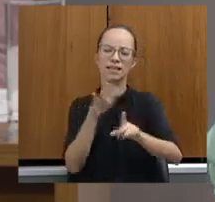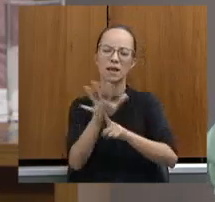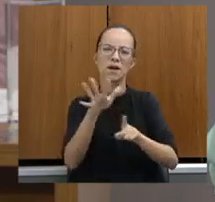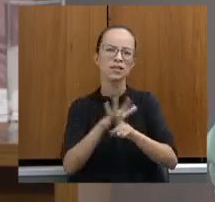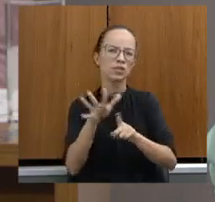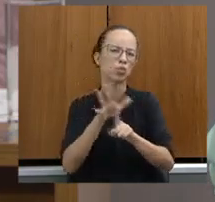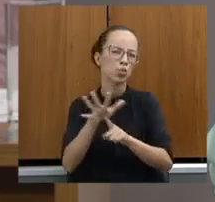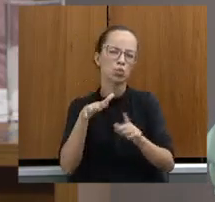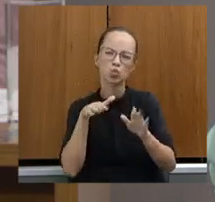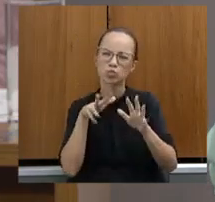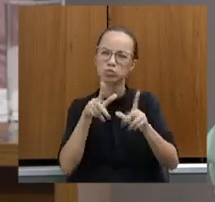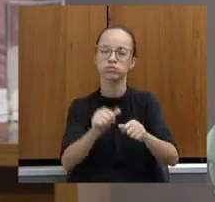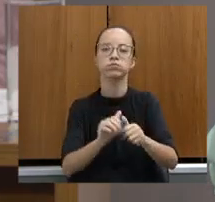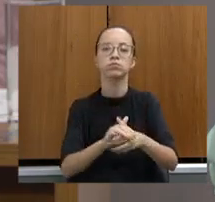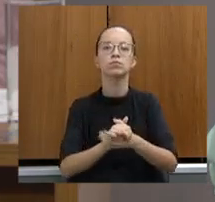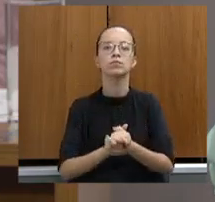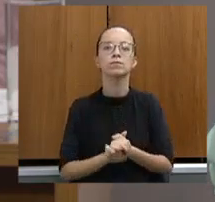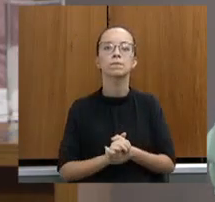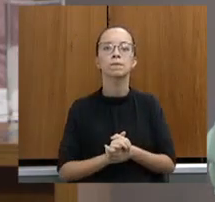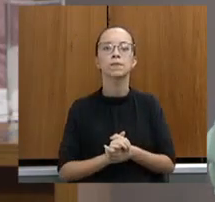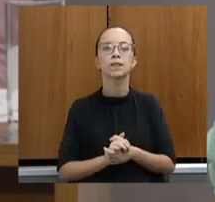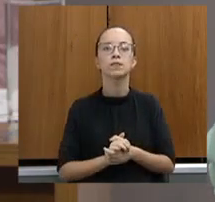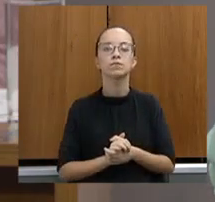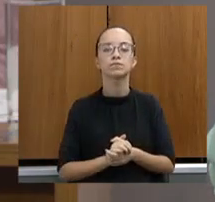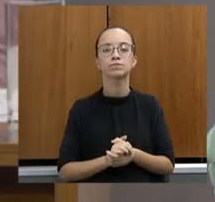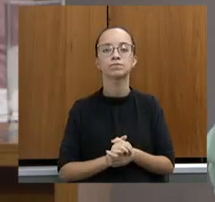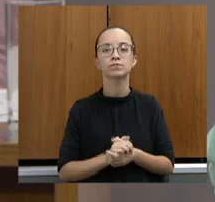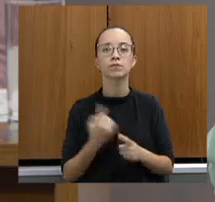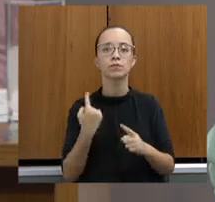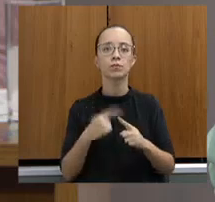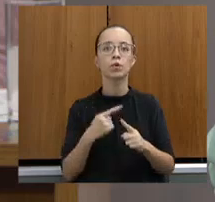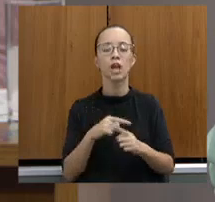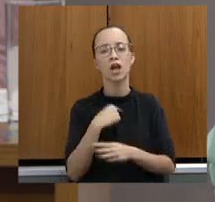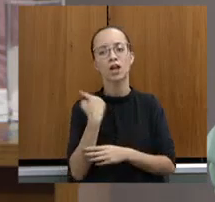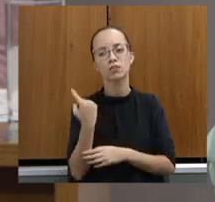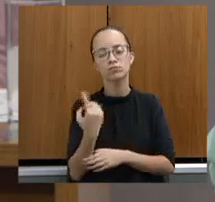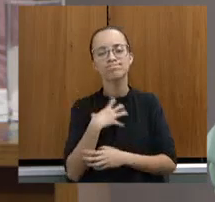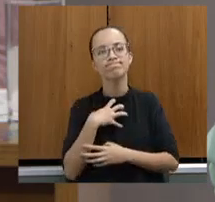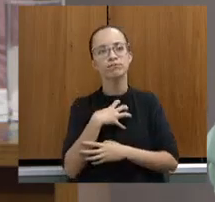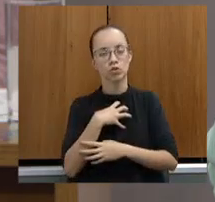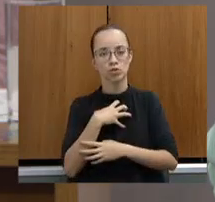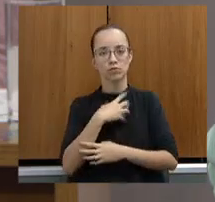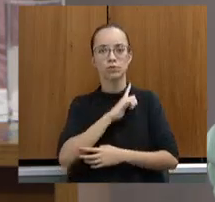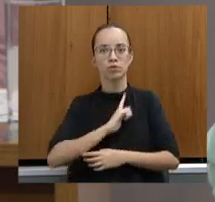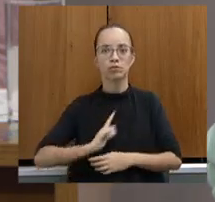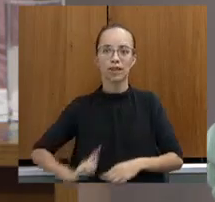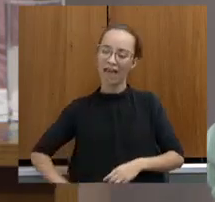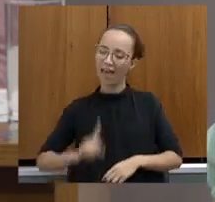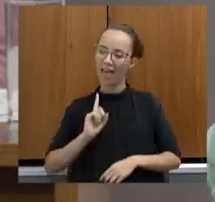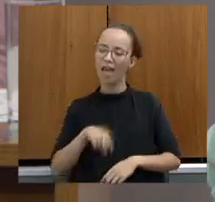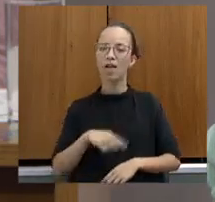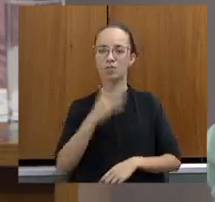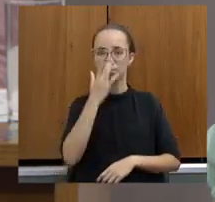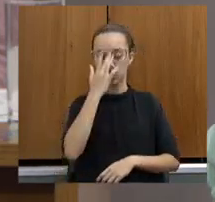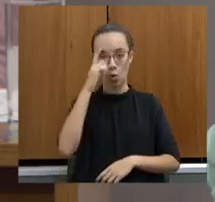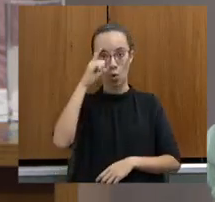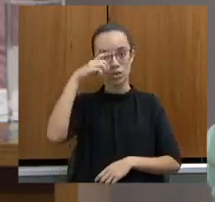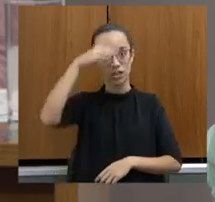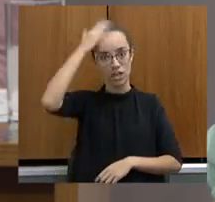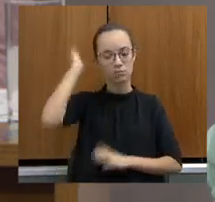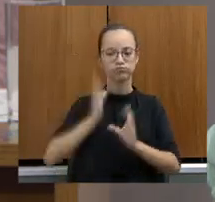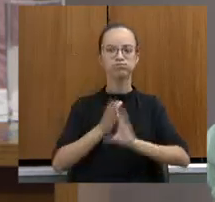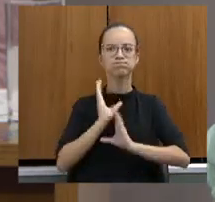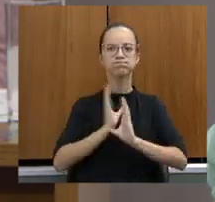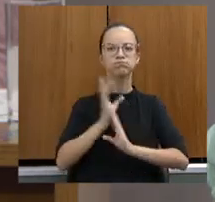nosso estado e fazemos isso deputada porque a nossa forma de governar é assim que o governador Zema nos